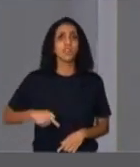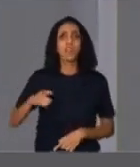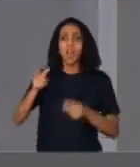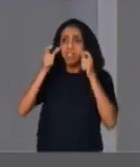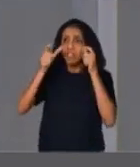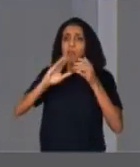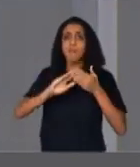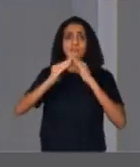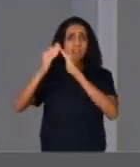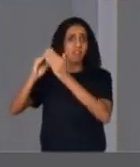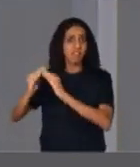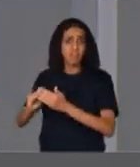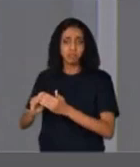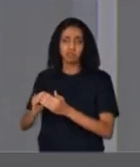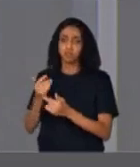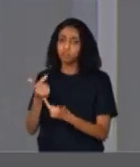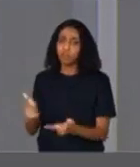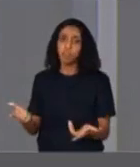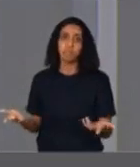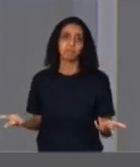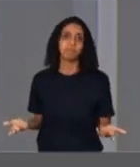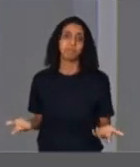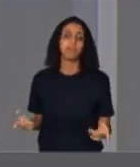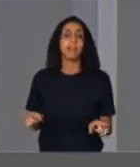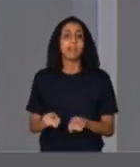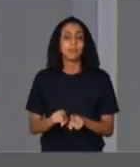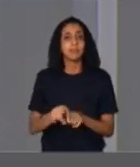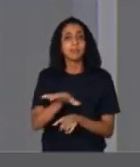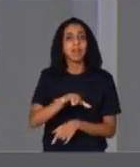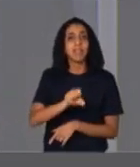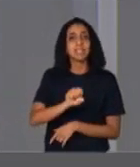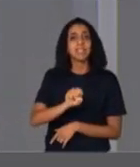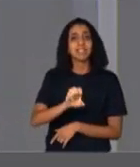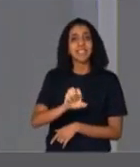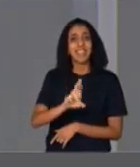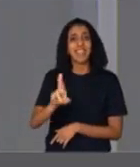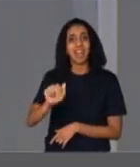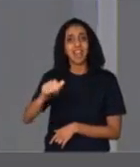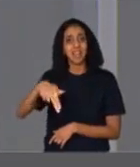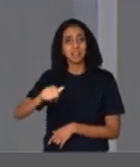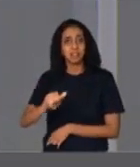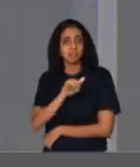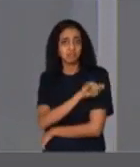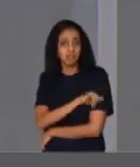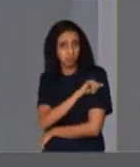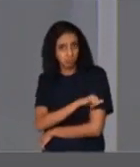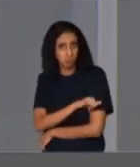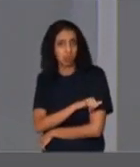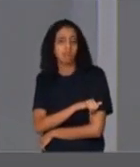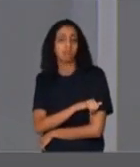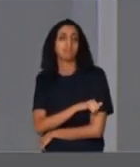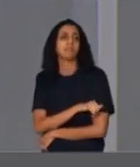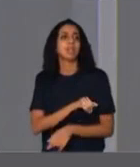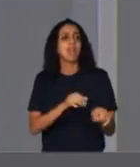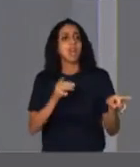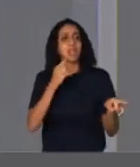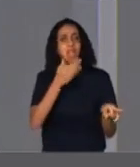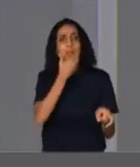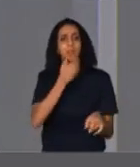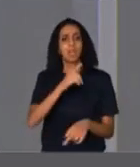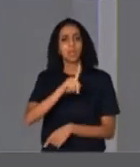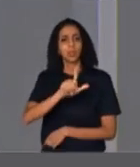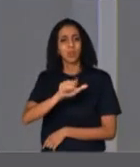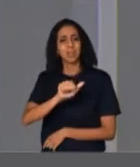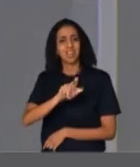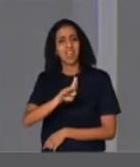Assim aconteceu lá na região serrana do Rio de Janeiro. O deputado Glauber acompanhou muito